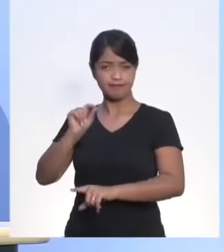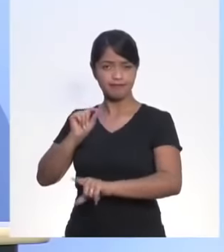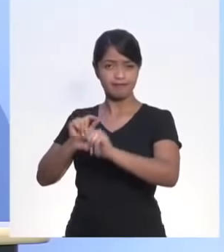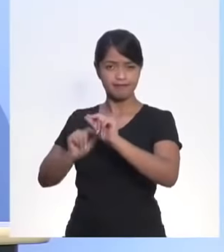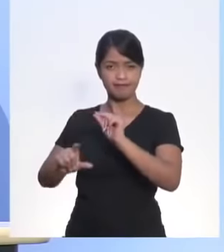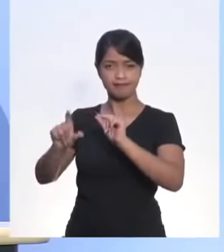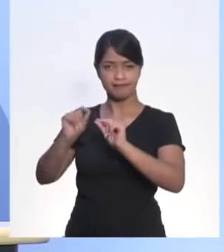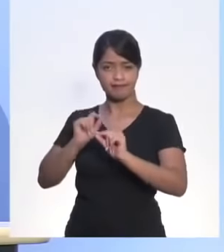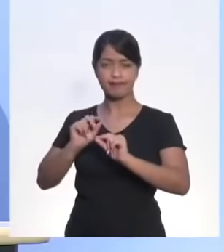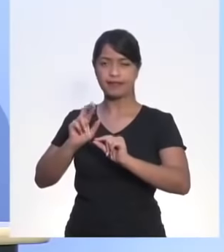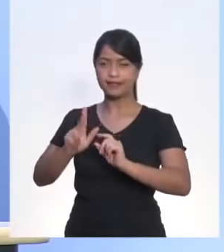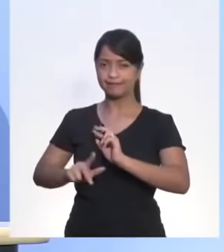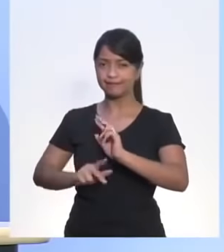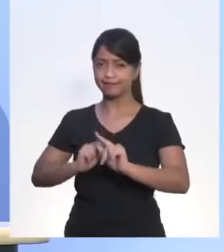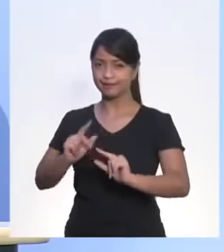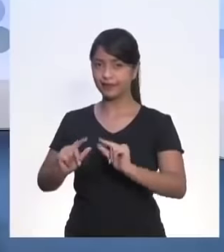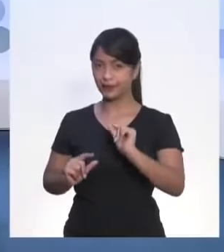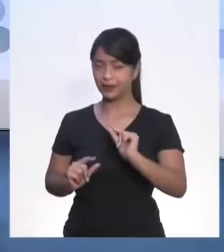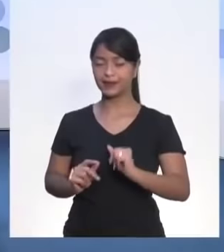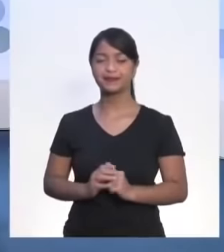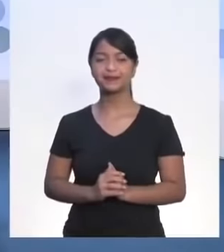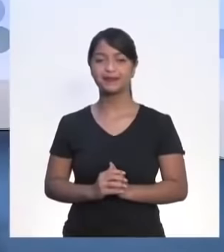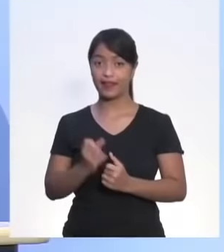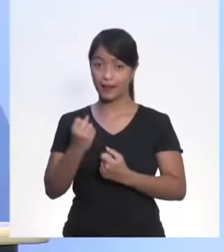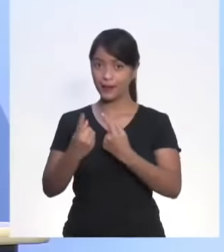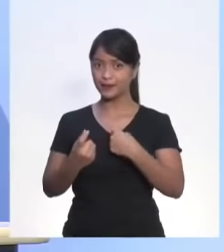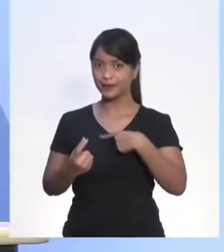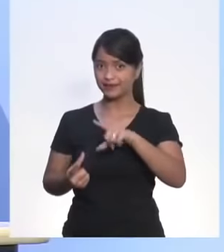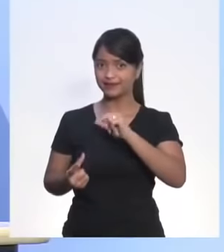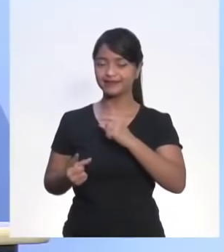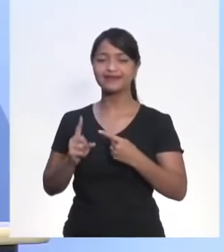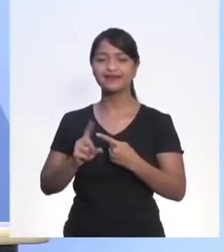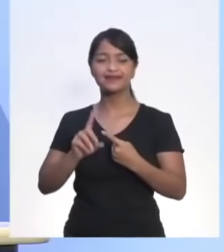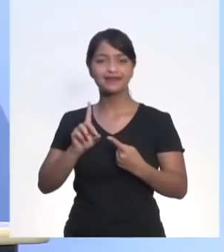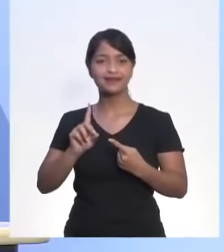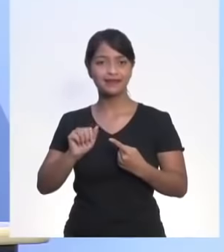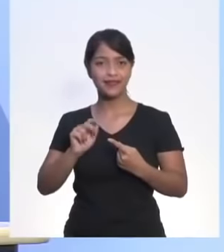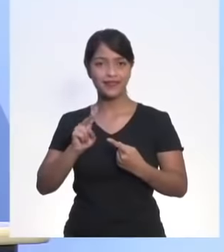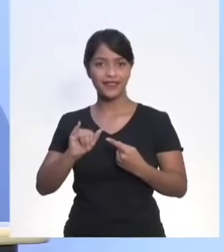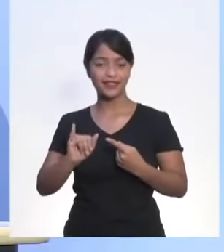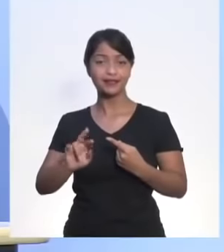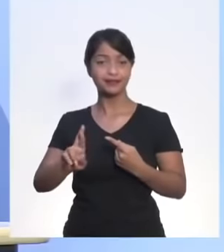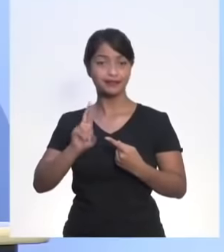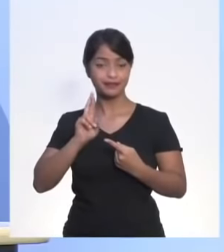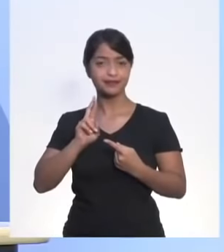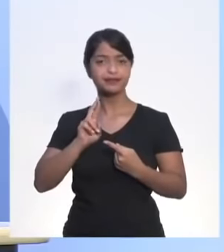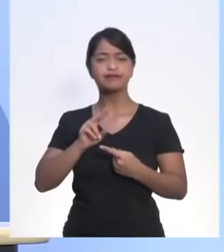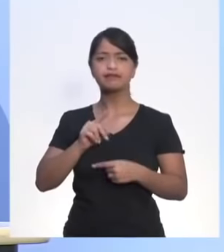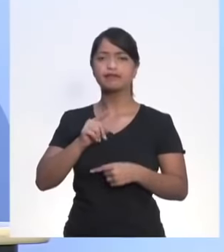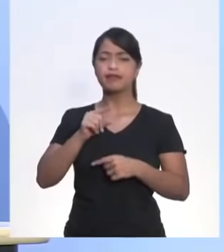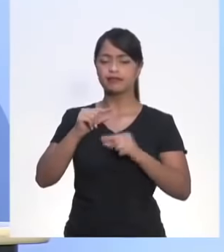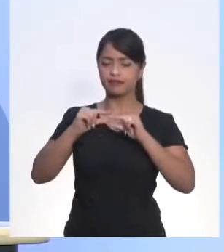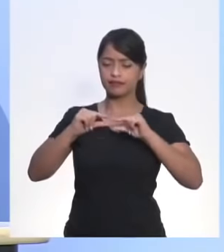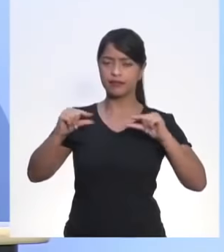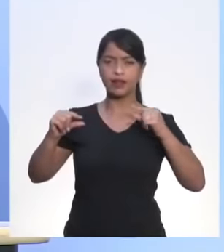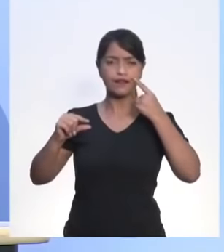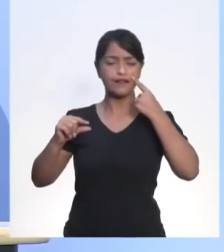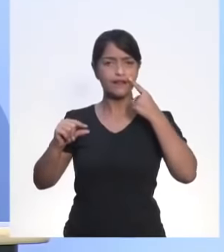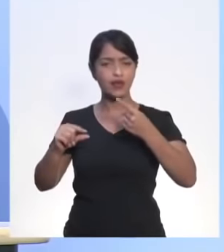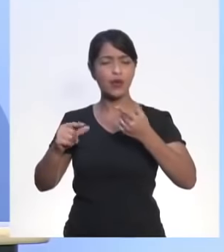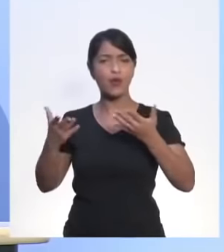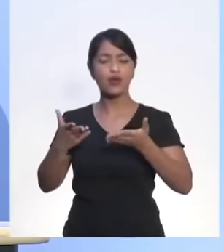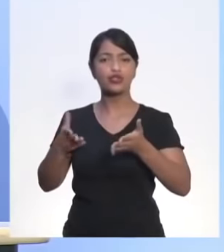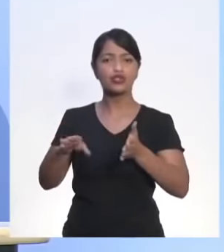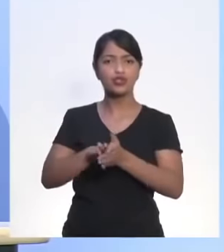que eu encontrei, Dani. Tá. Olha, peguei algumas. Davi Soares colocou assim: você viu como ele chegou em casa hoje? Ele